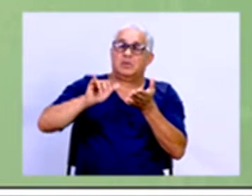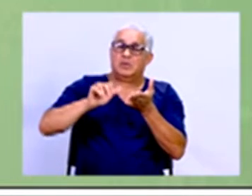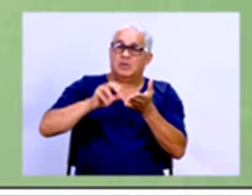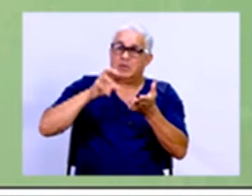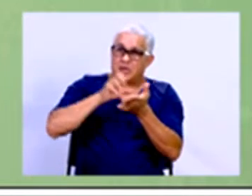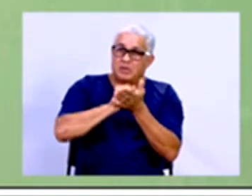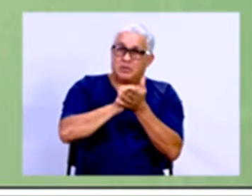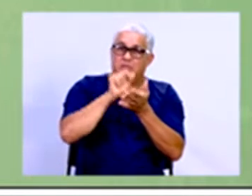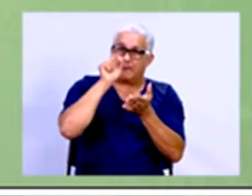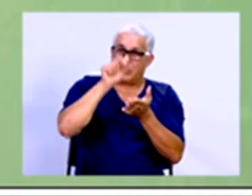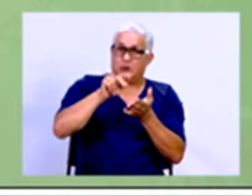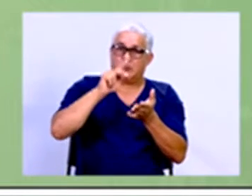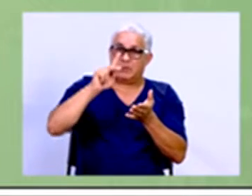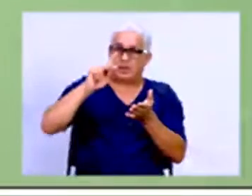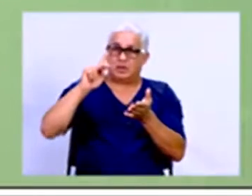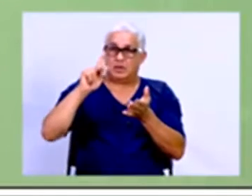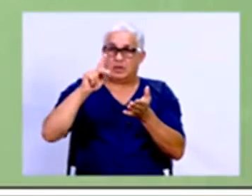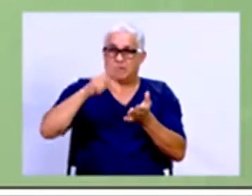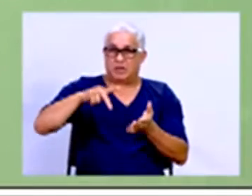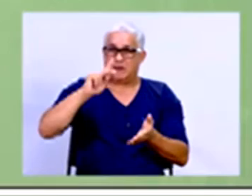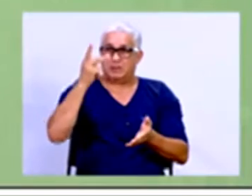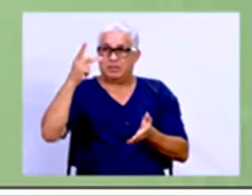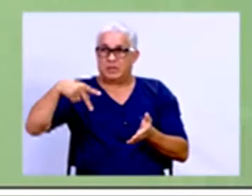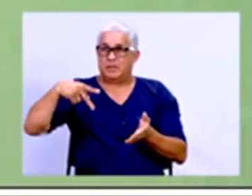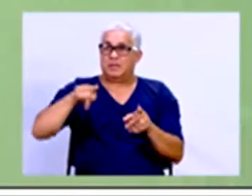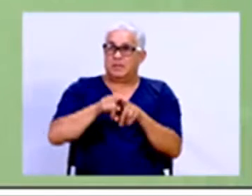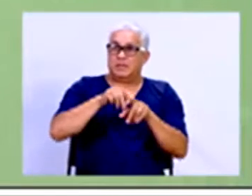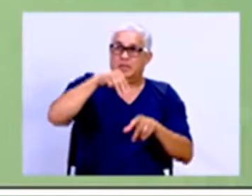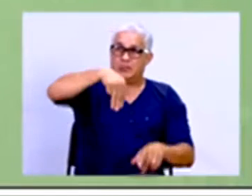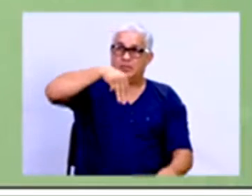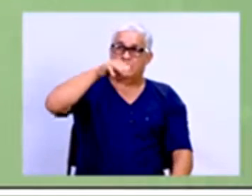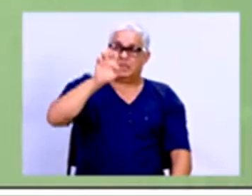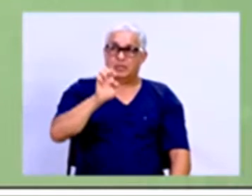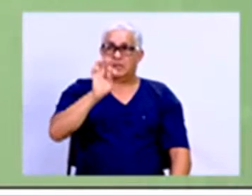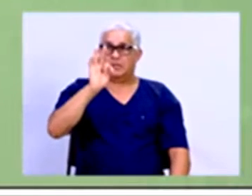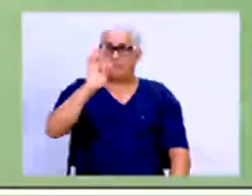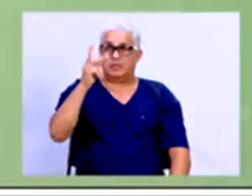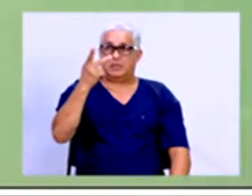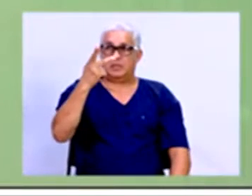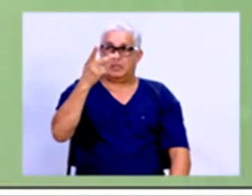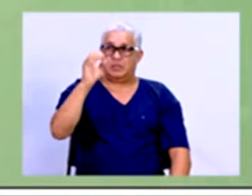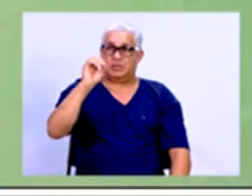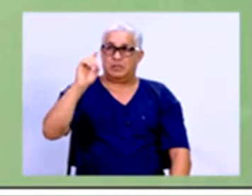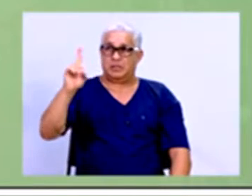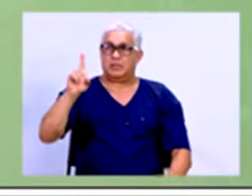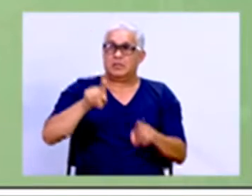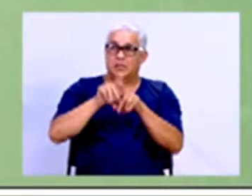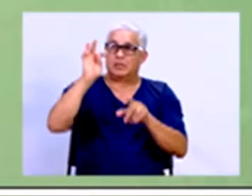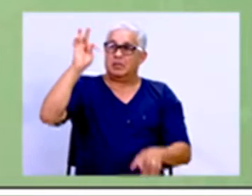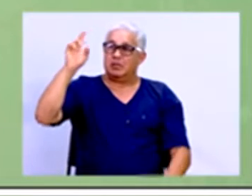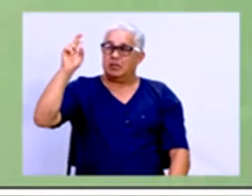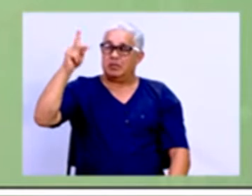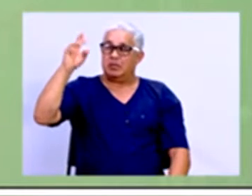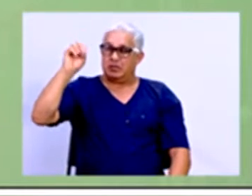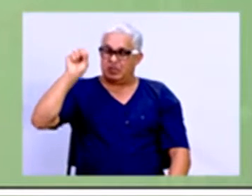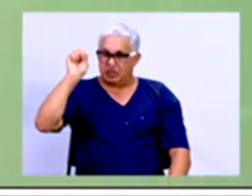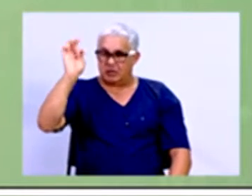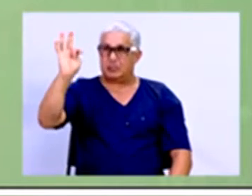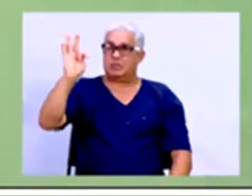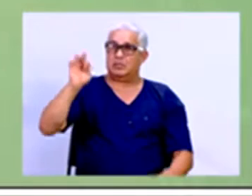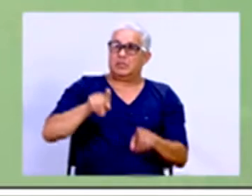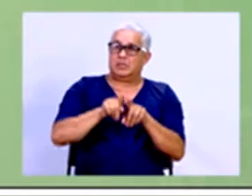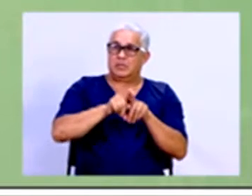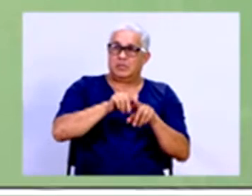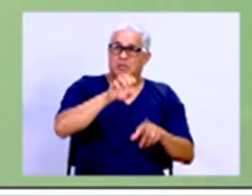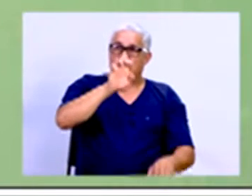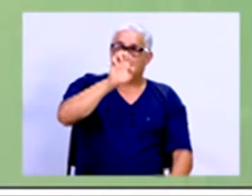O método, se vai ser enviado via método POST ou via método GET. E o EncType, que é opcional, caso você não tenha que enviar